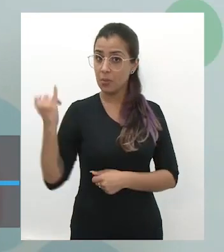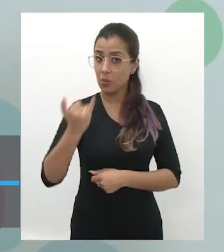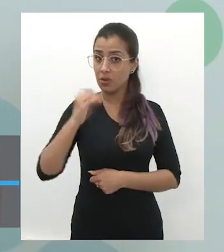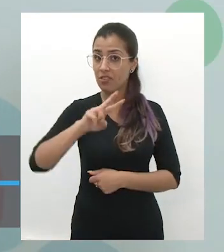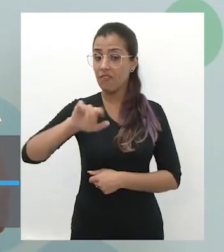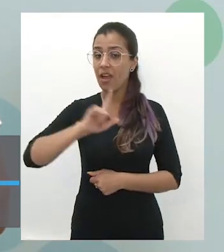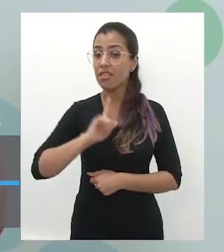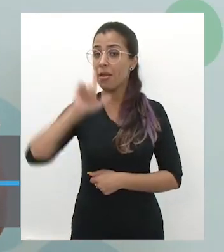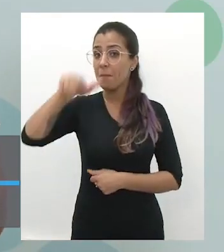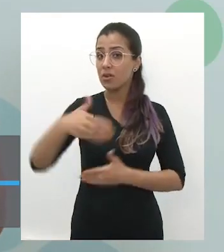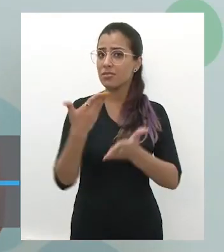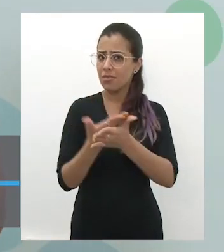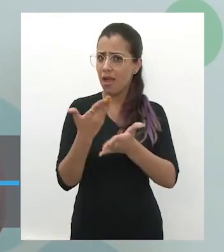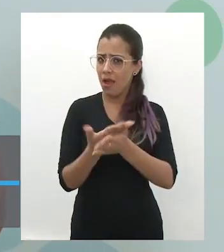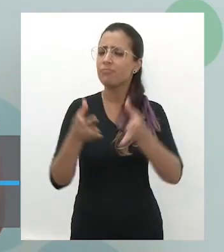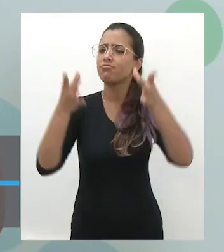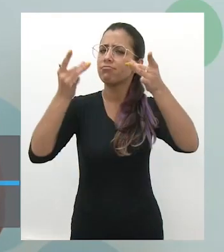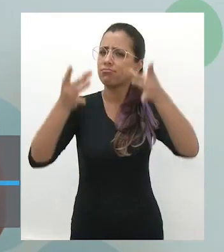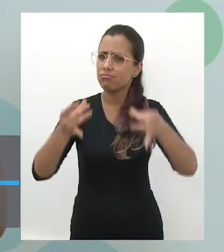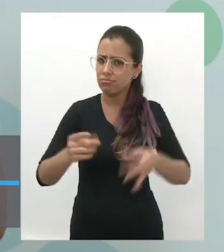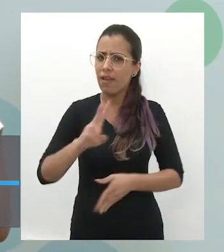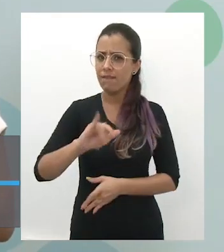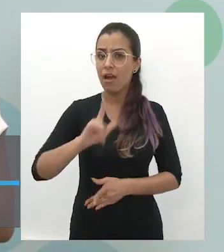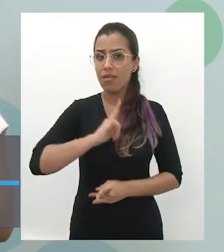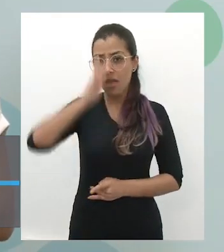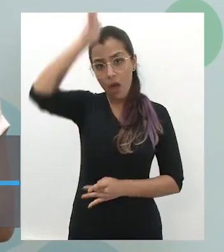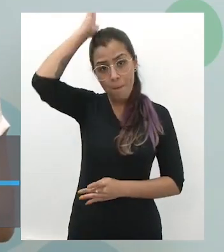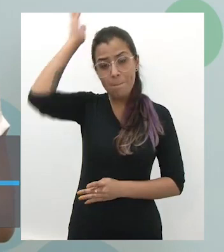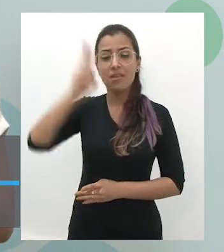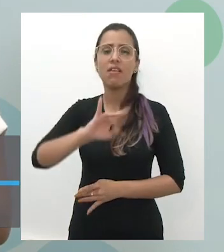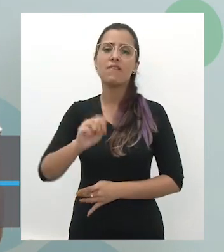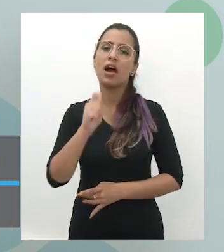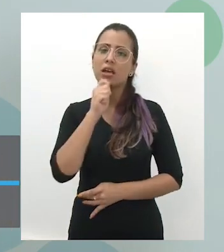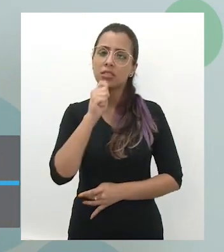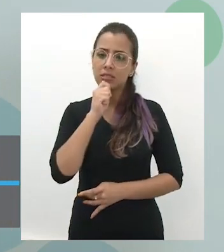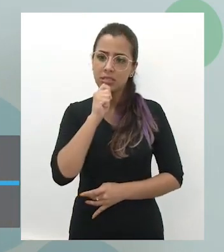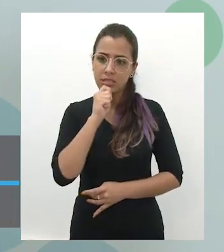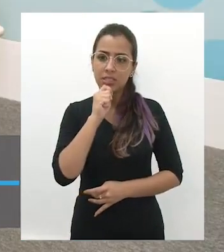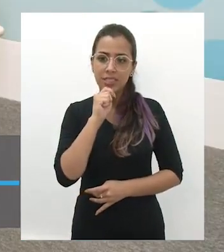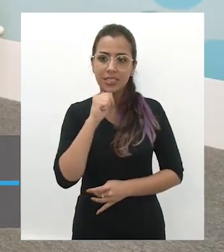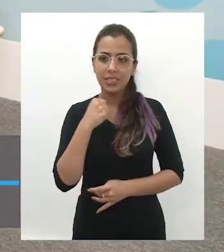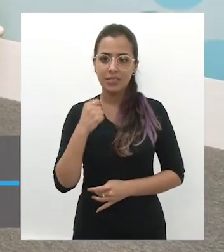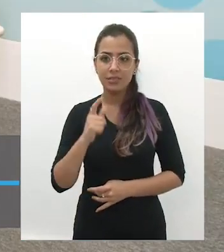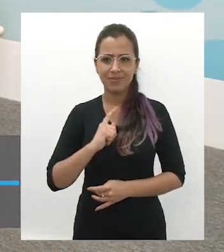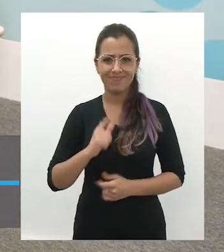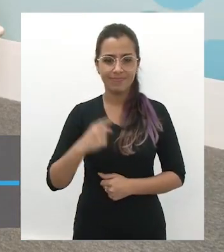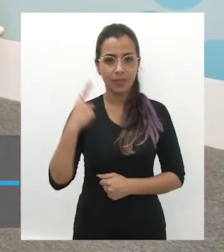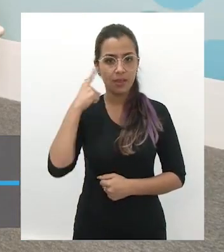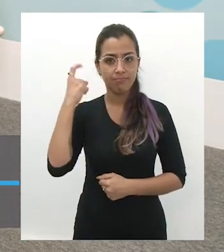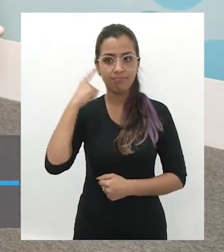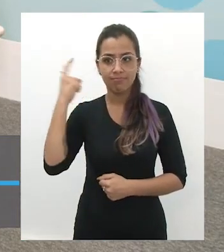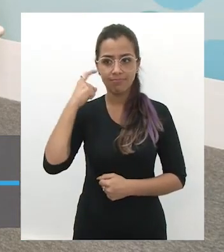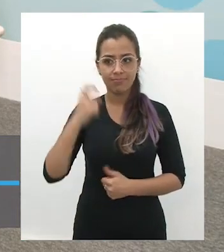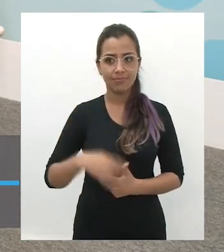próxima aula. Tem muitos detalhes para falar sobre a República Romana, inclusive ela é uma permanência, né, da nossa história atual.